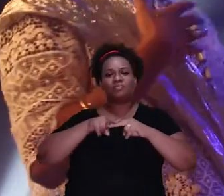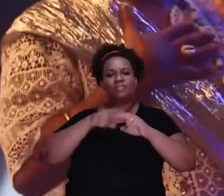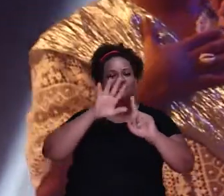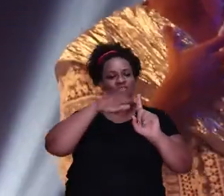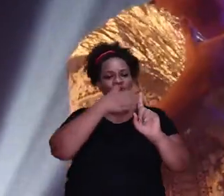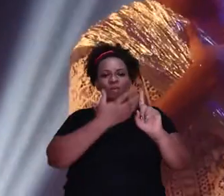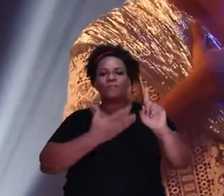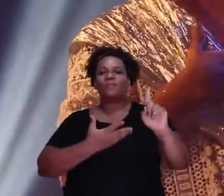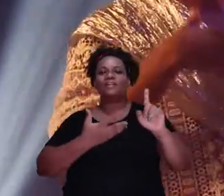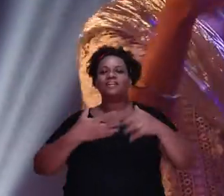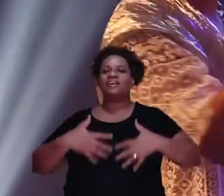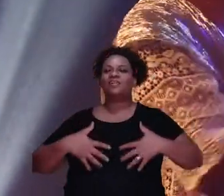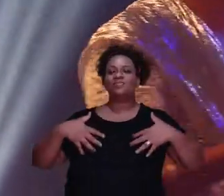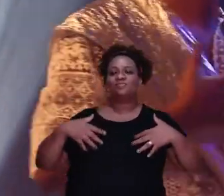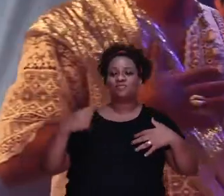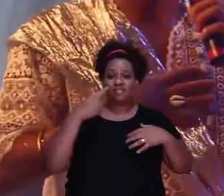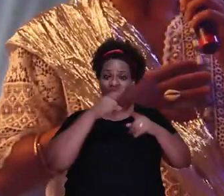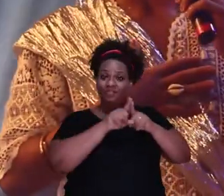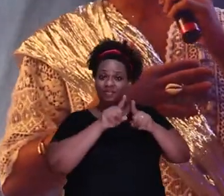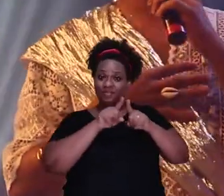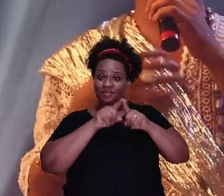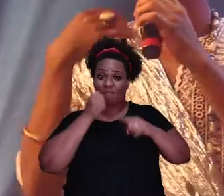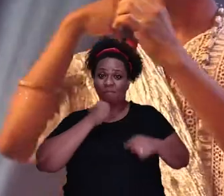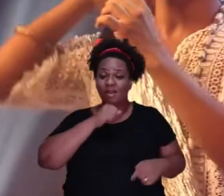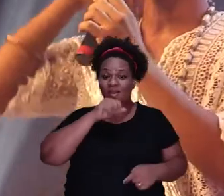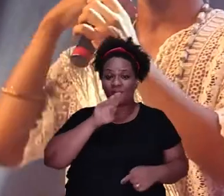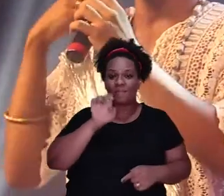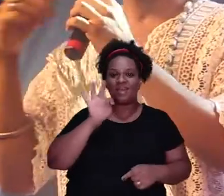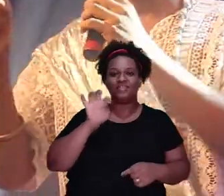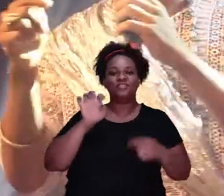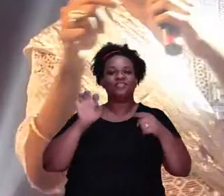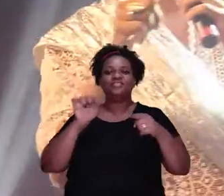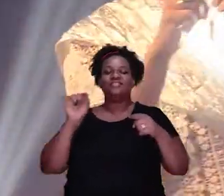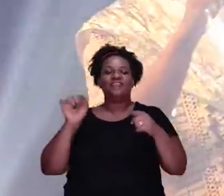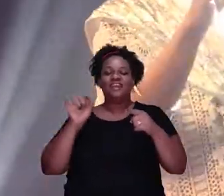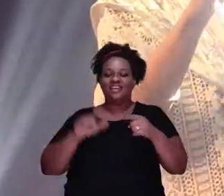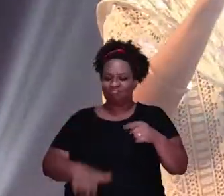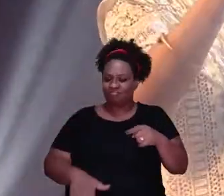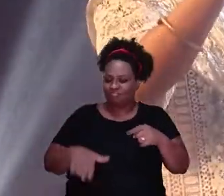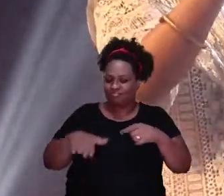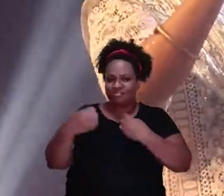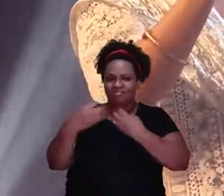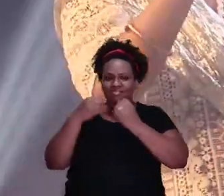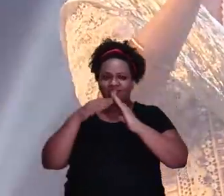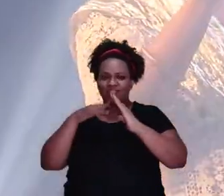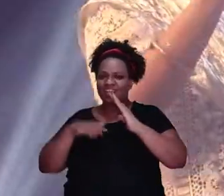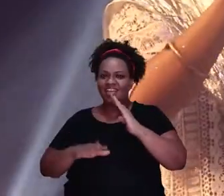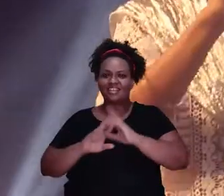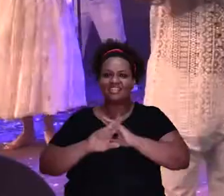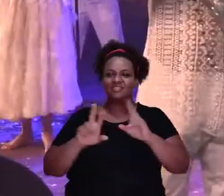botãozinho na nossa mensagem é motivo de orgulho o impede também é alô originais a gente quando ele terreiro que a criação